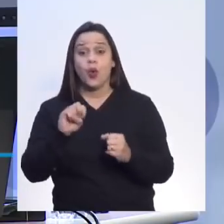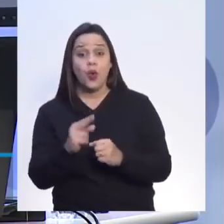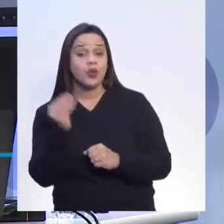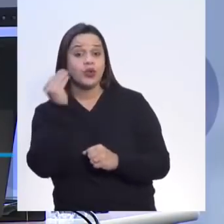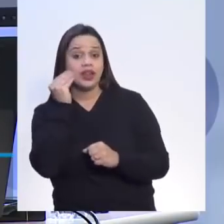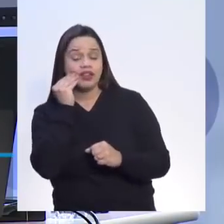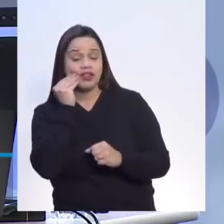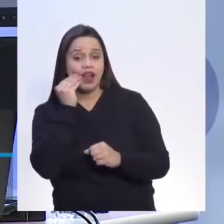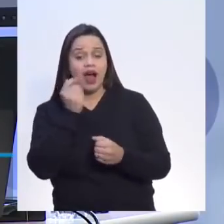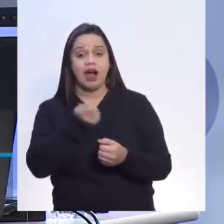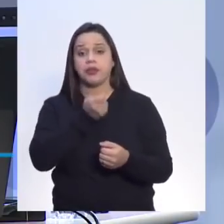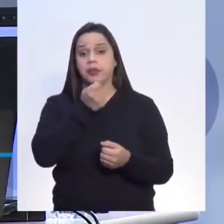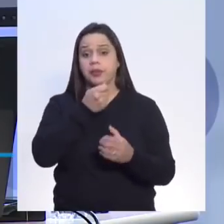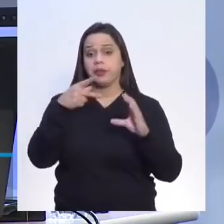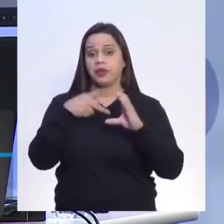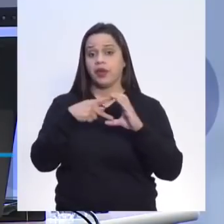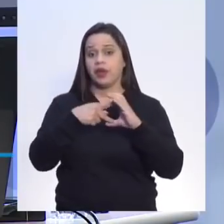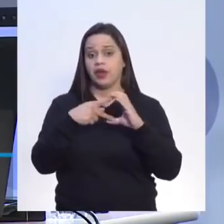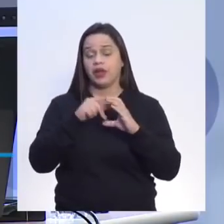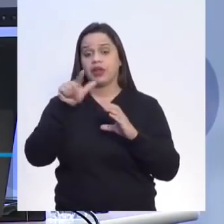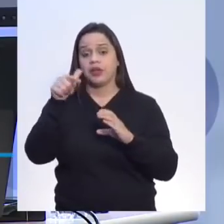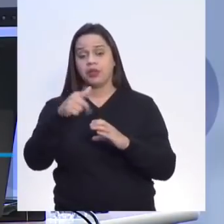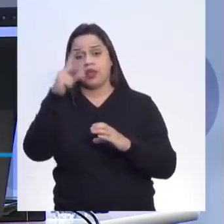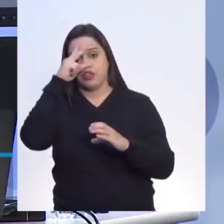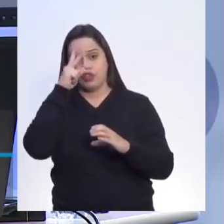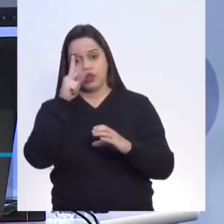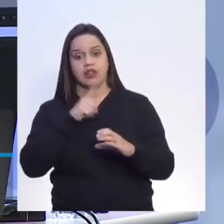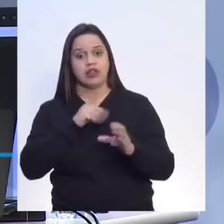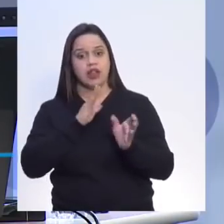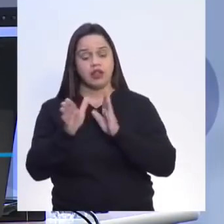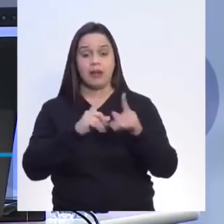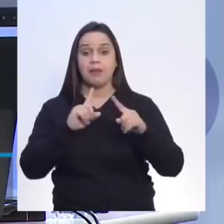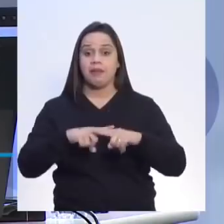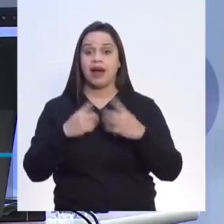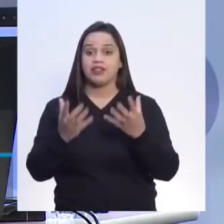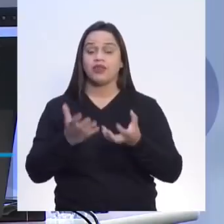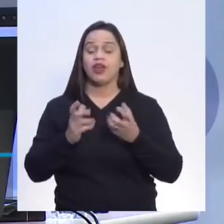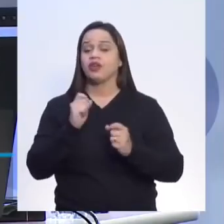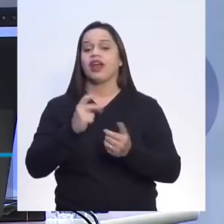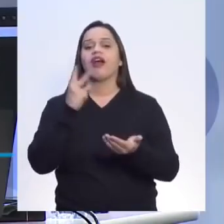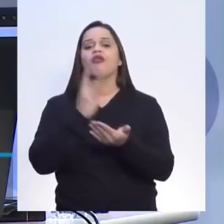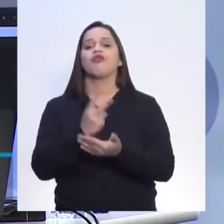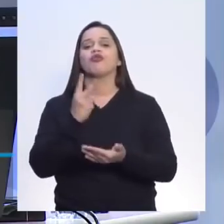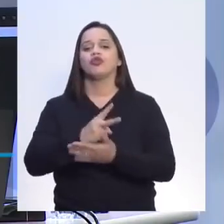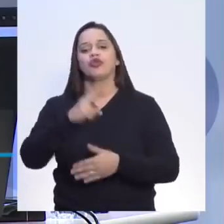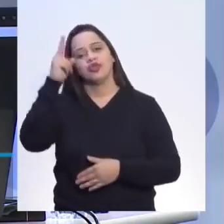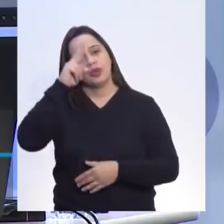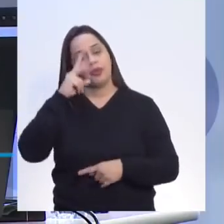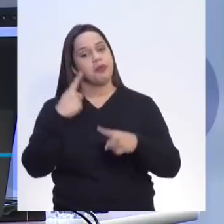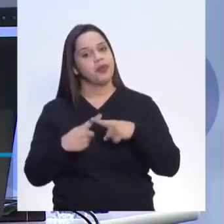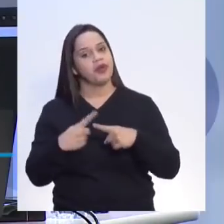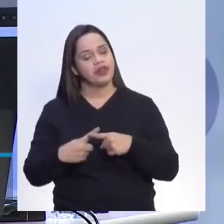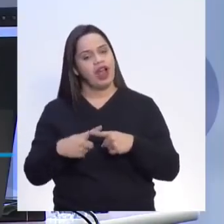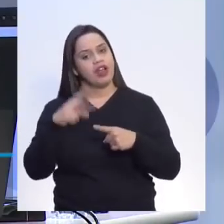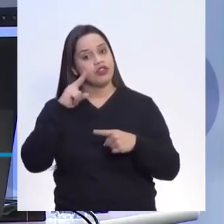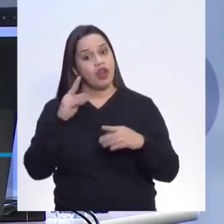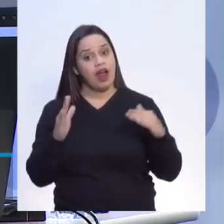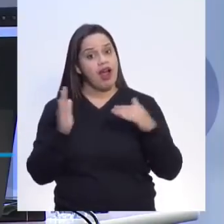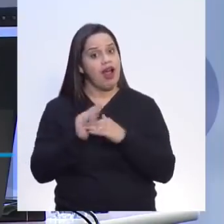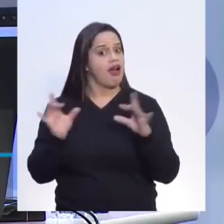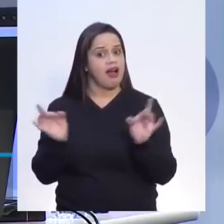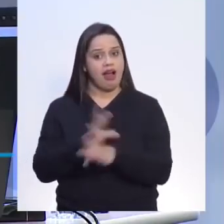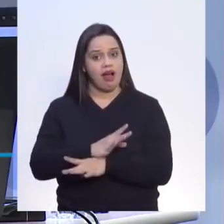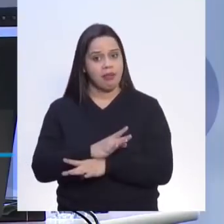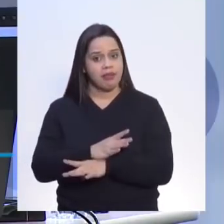gravar a história quando vocês tiverem acesso. Só que aí eu quero a continuação dessa história. Porque essa história termina ali. E a